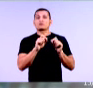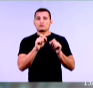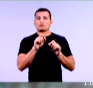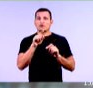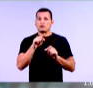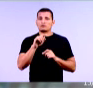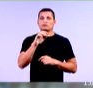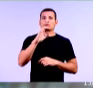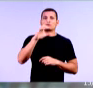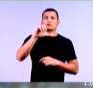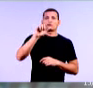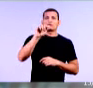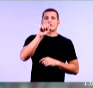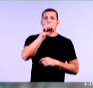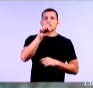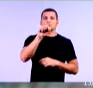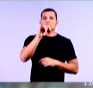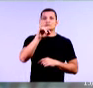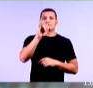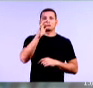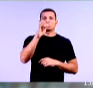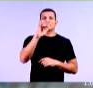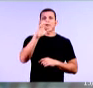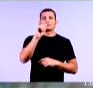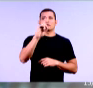genérico que os representa, né?